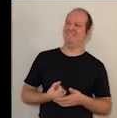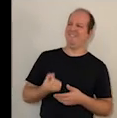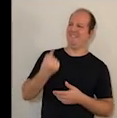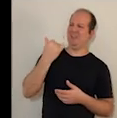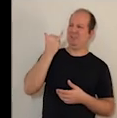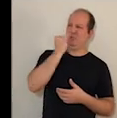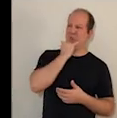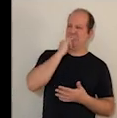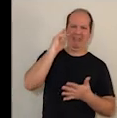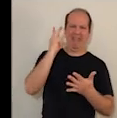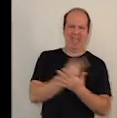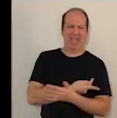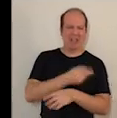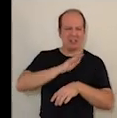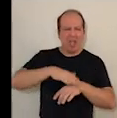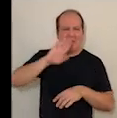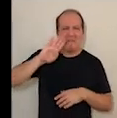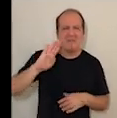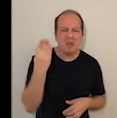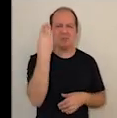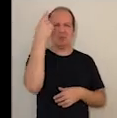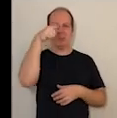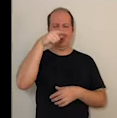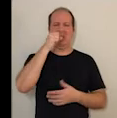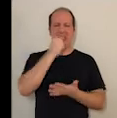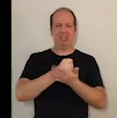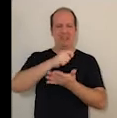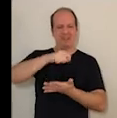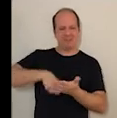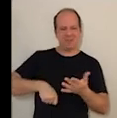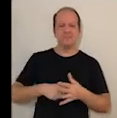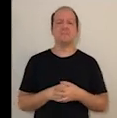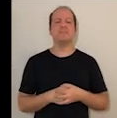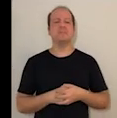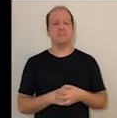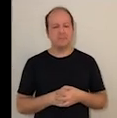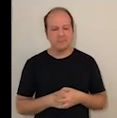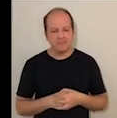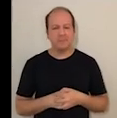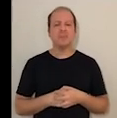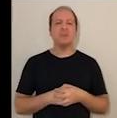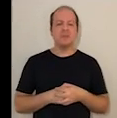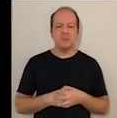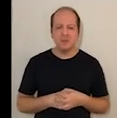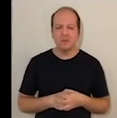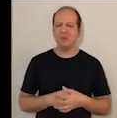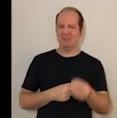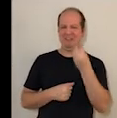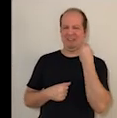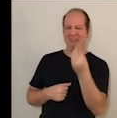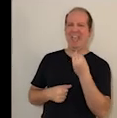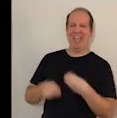Isso é uma fraude. Mosca falsificou o testamento. Onde estão meus 20